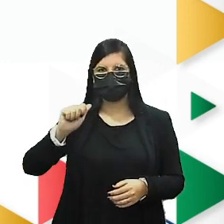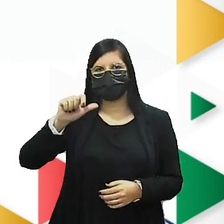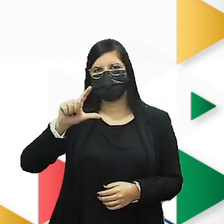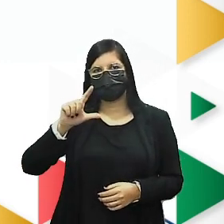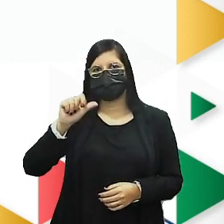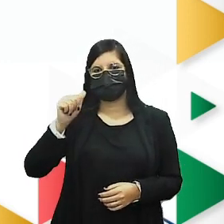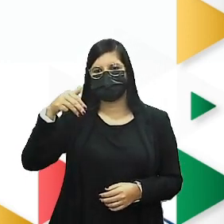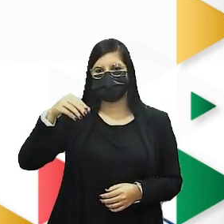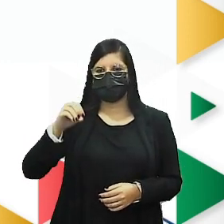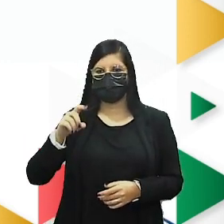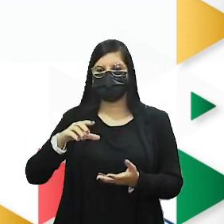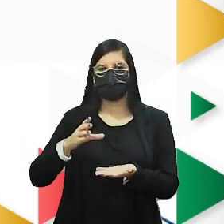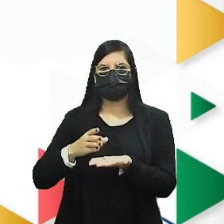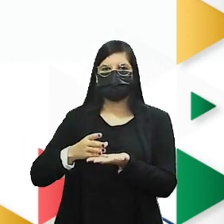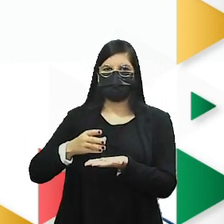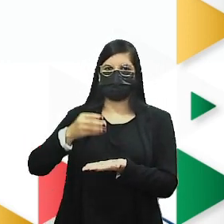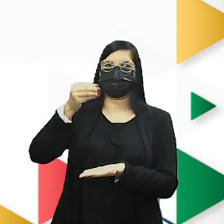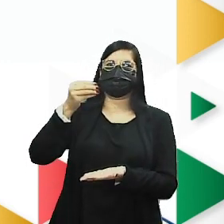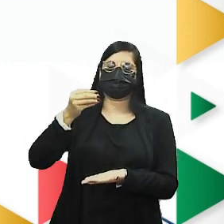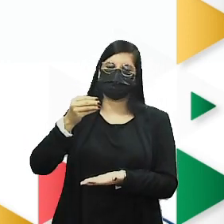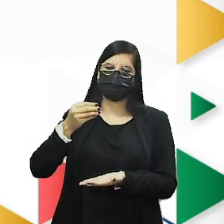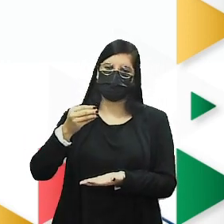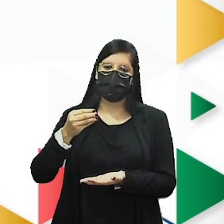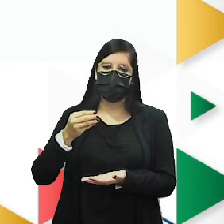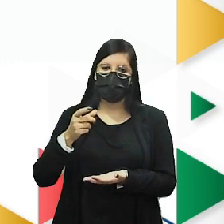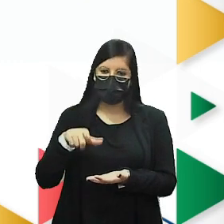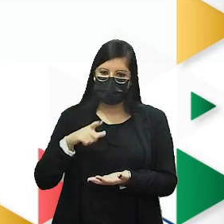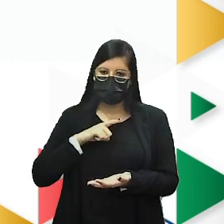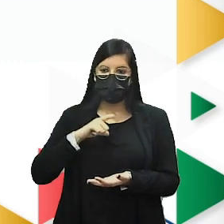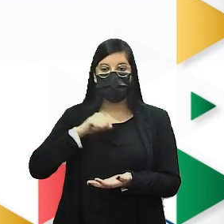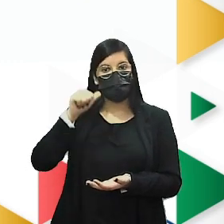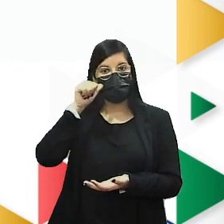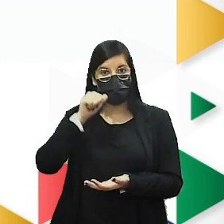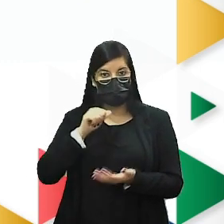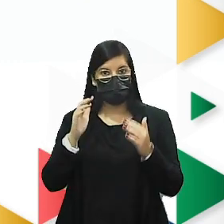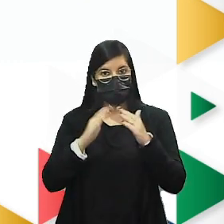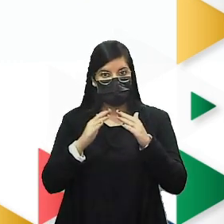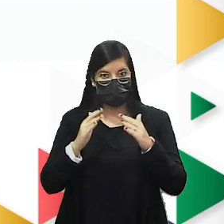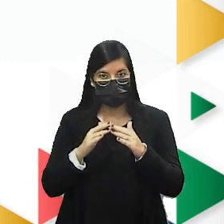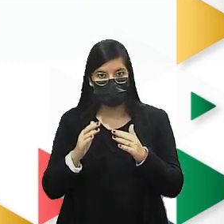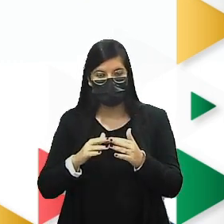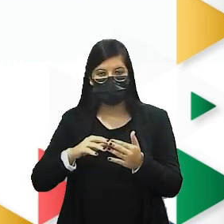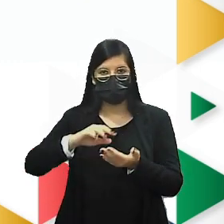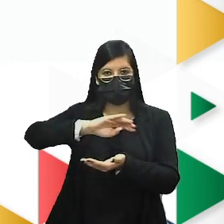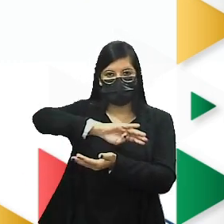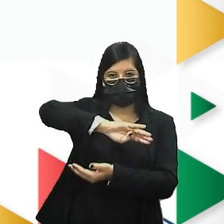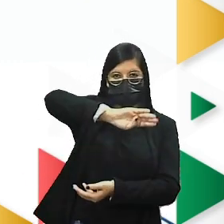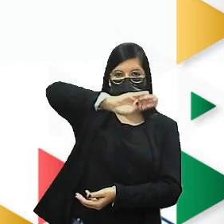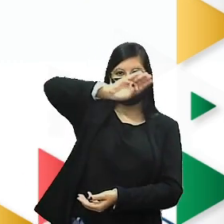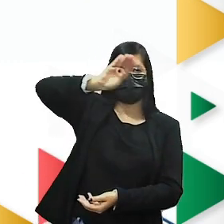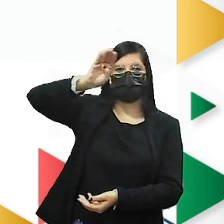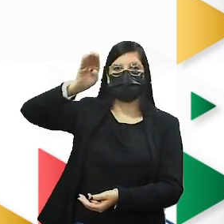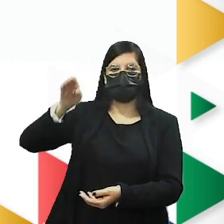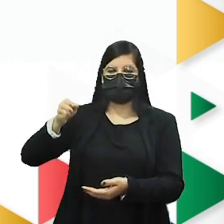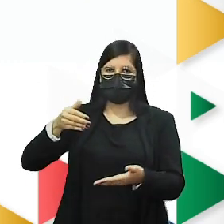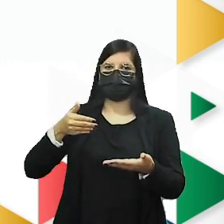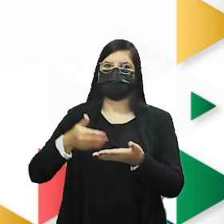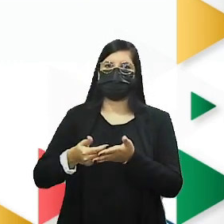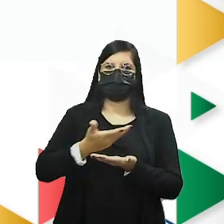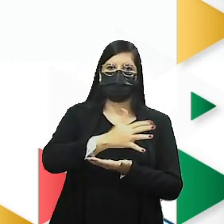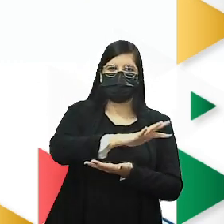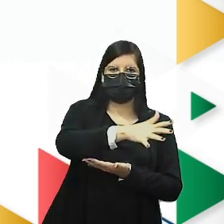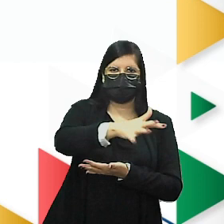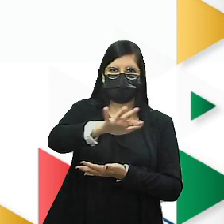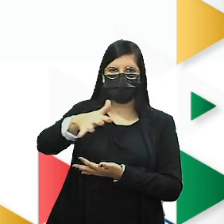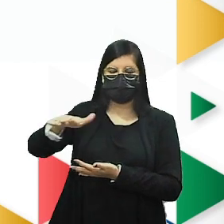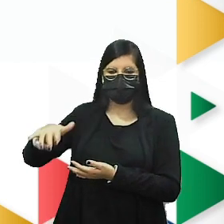fica em Fernando de Noronha. Conta-se que existe uma mulher que mora numa elevação rochosa que fica perto do mar. A